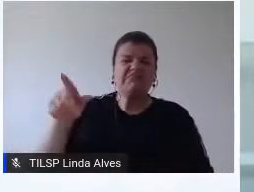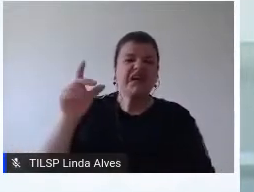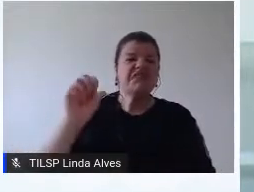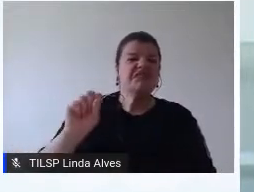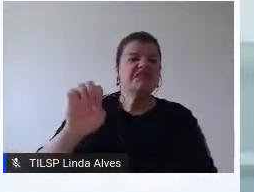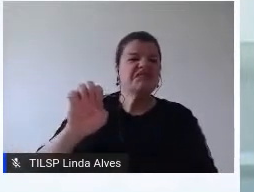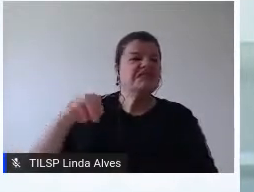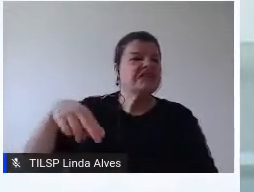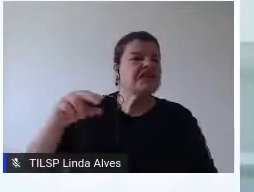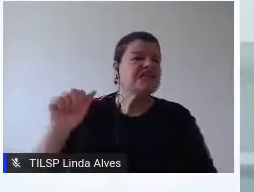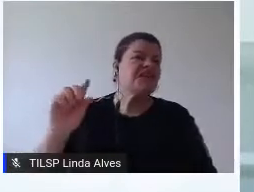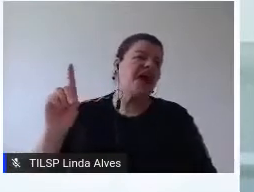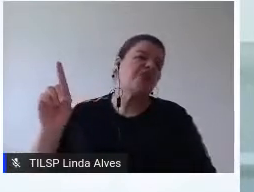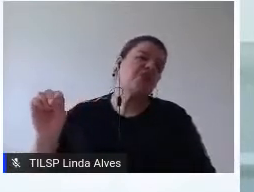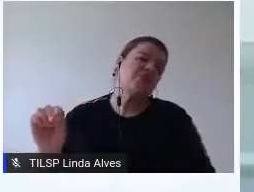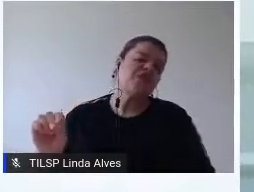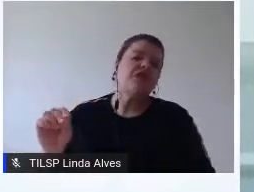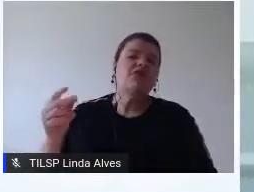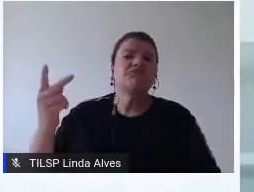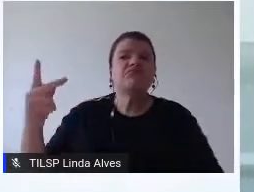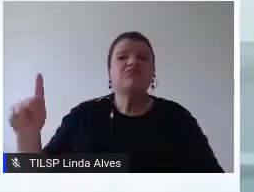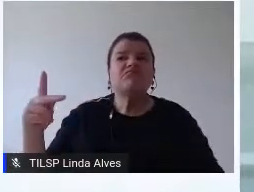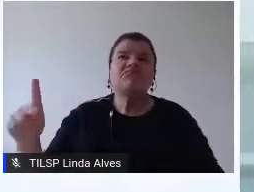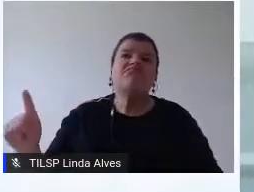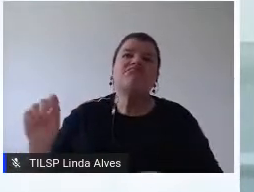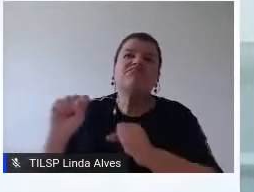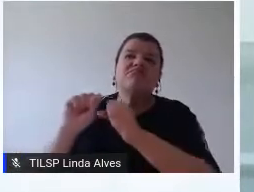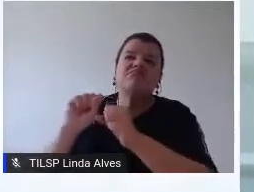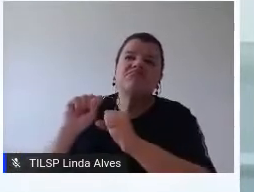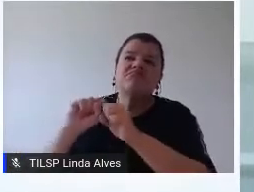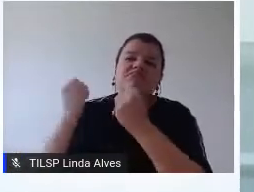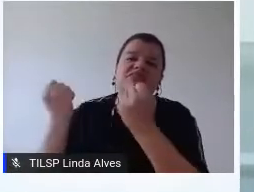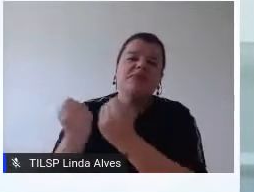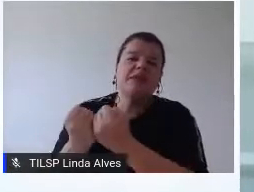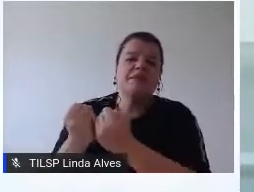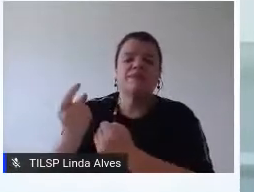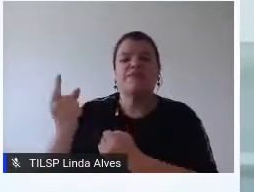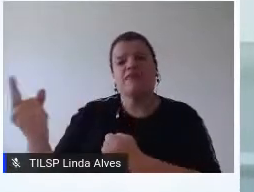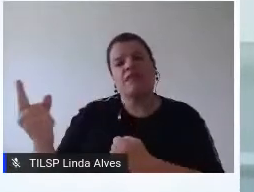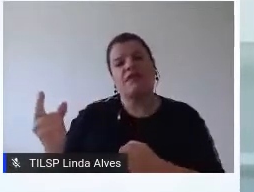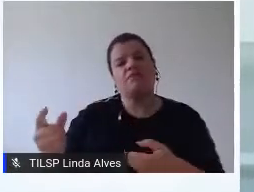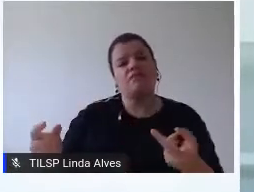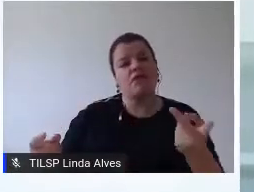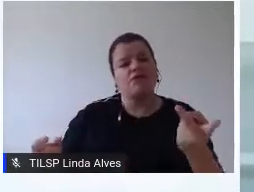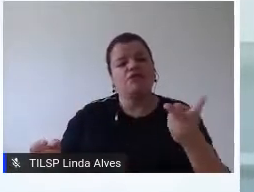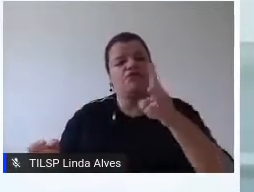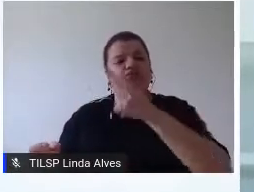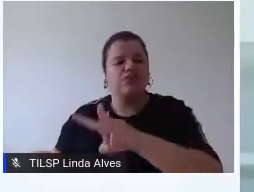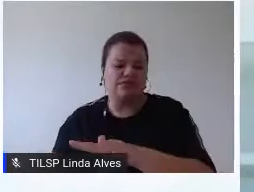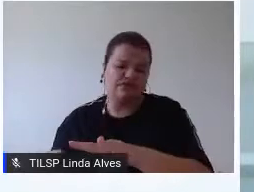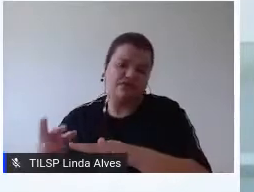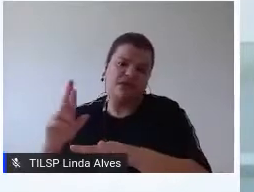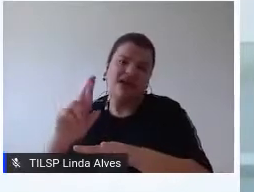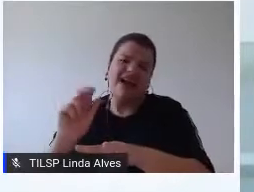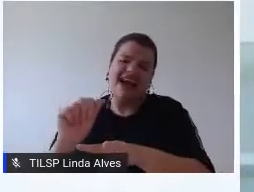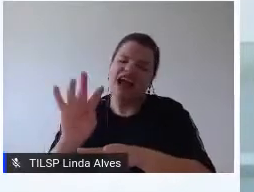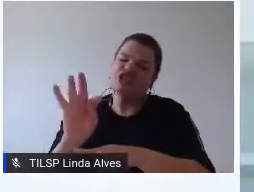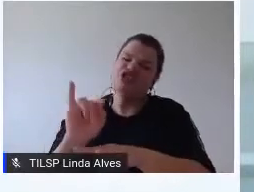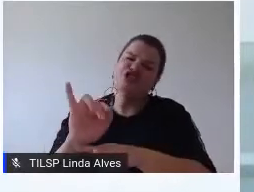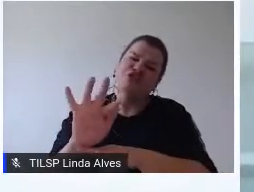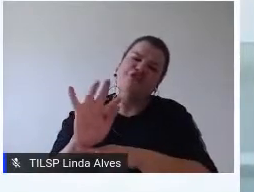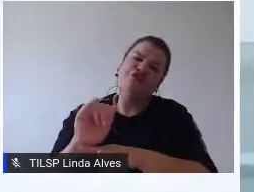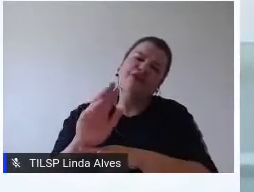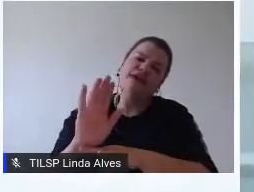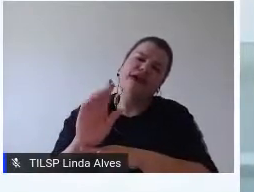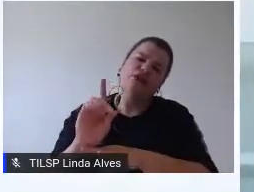porque o Senado é a casa retificadora ou a casa ratificadora do